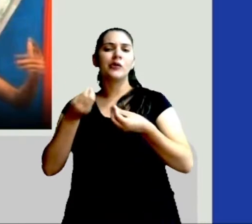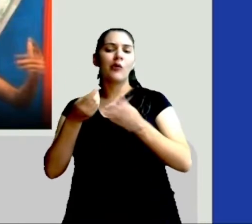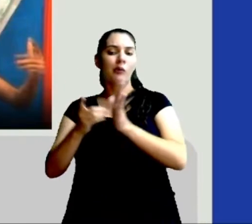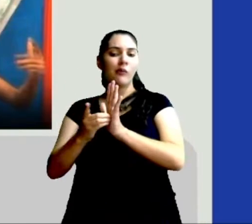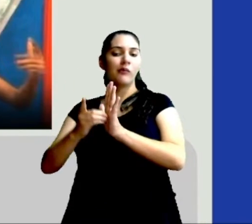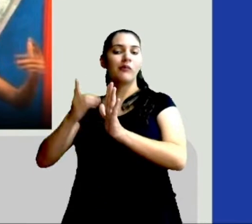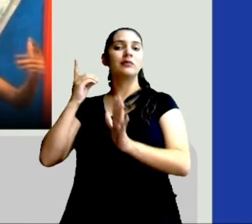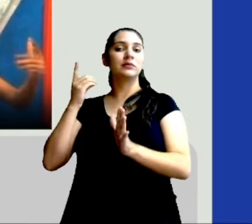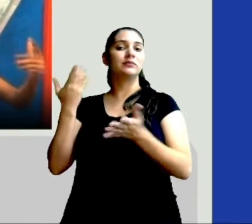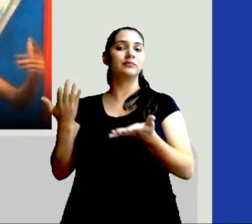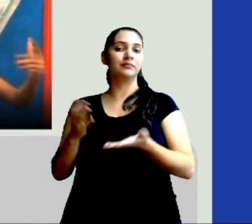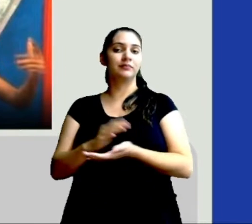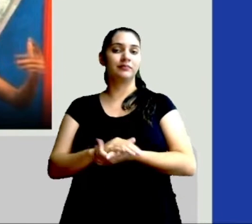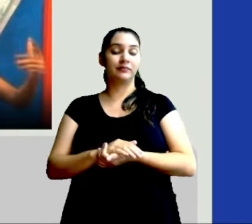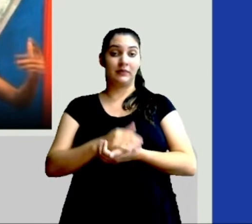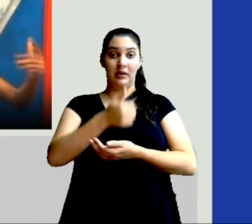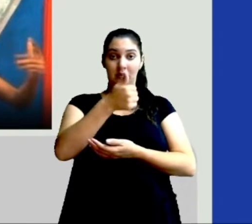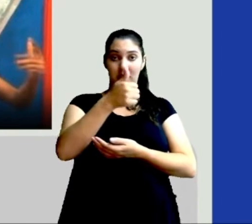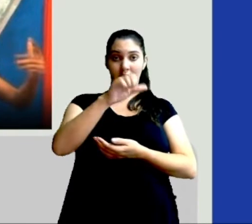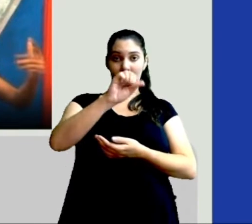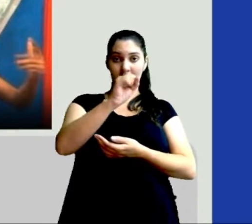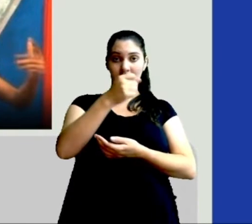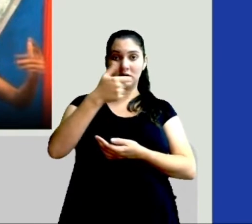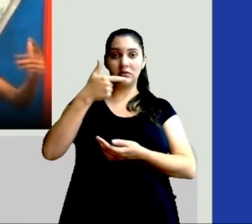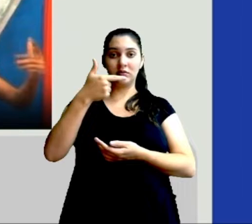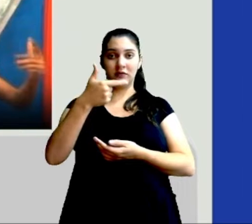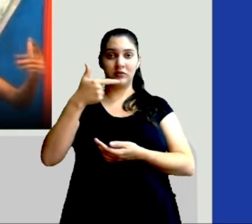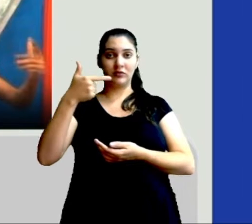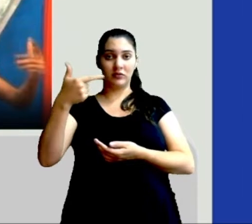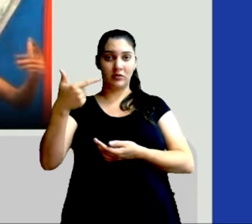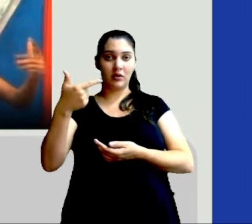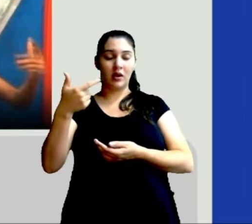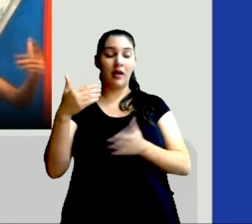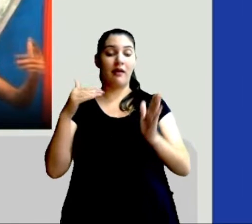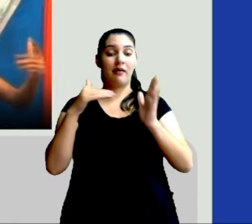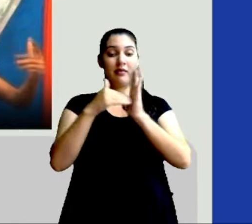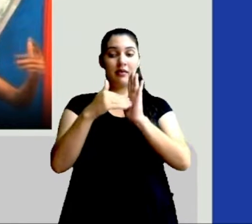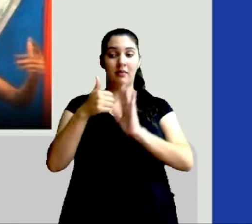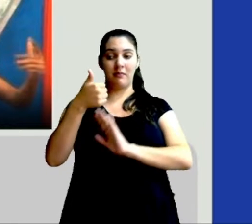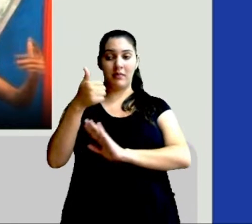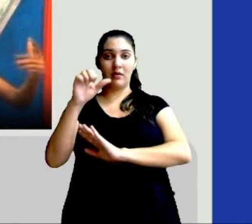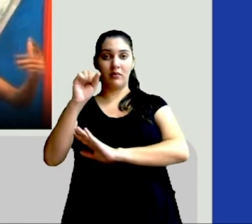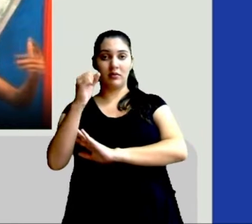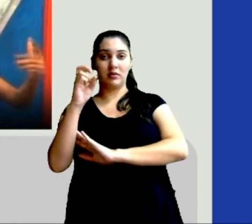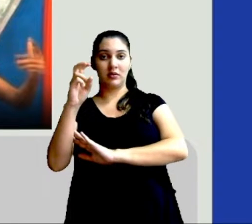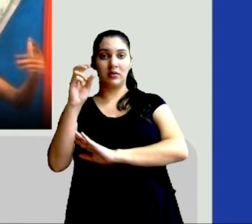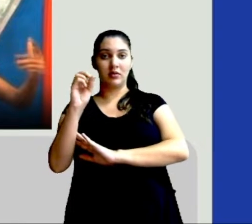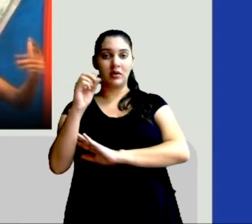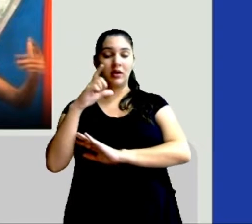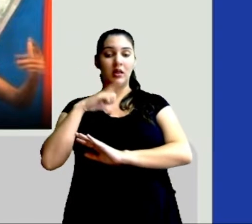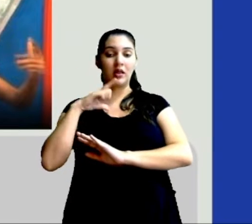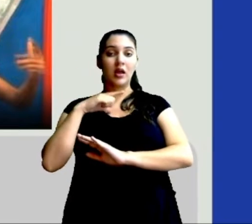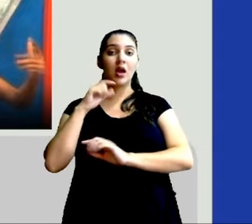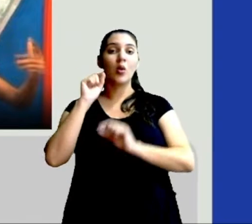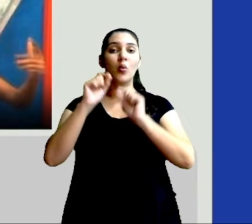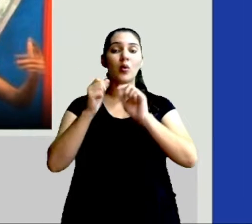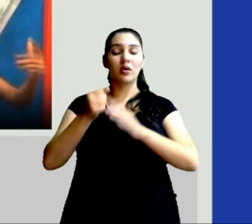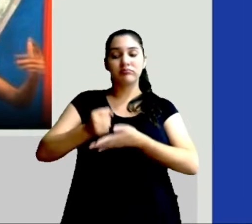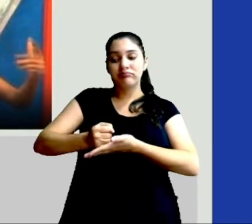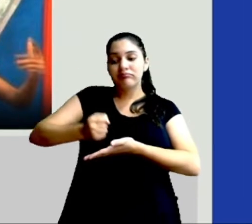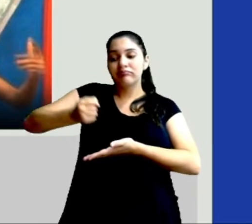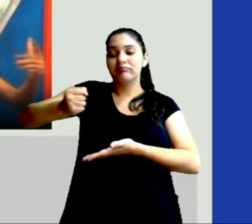era antes? Em 1822 até 1850, né, se dava pela ocupação e